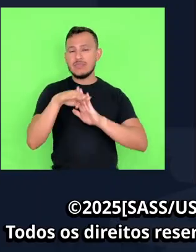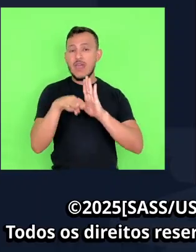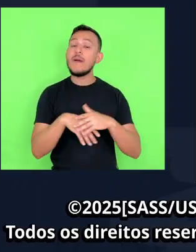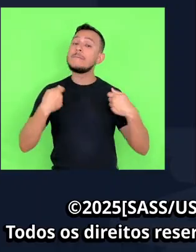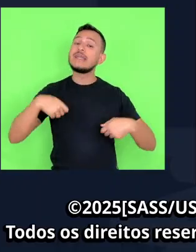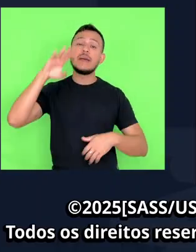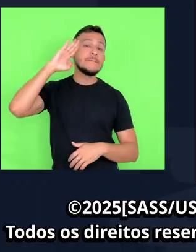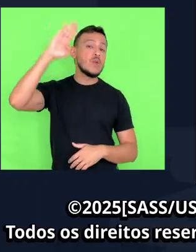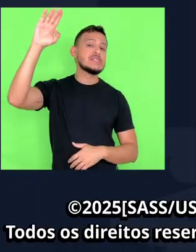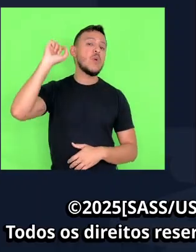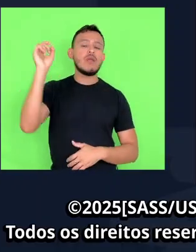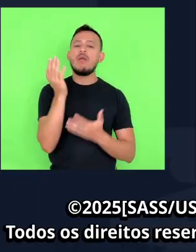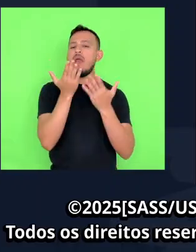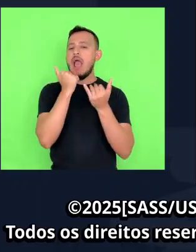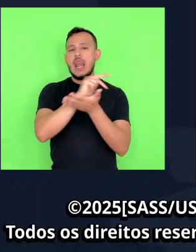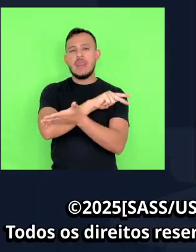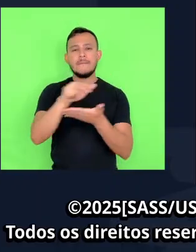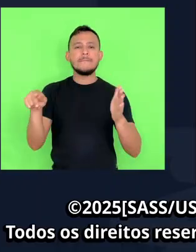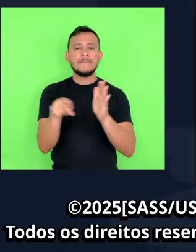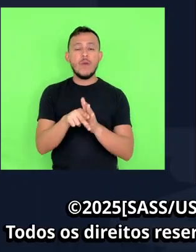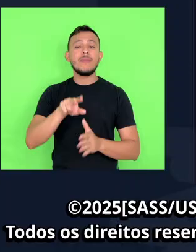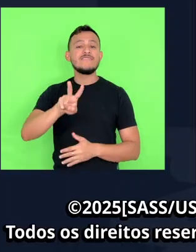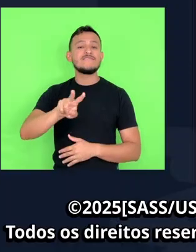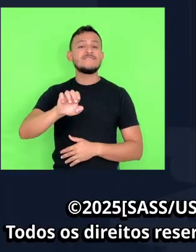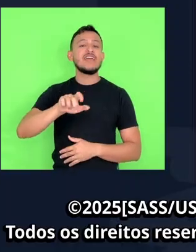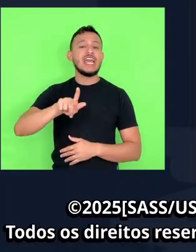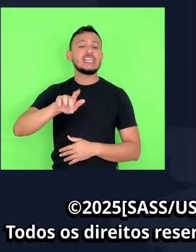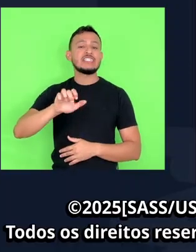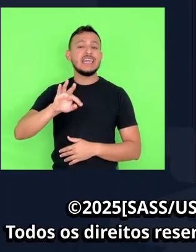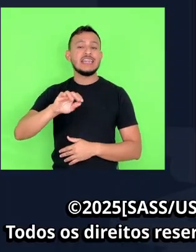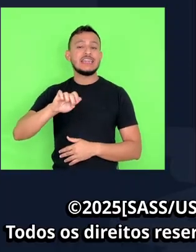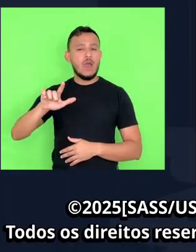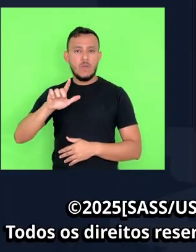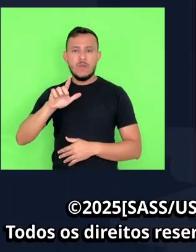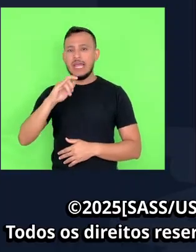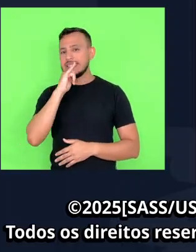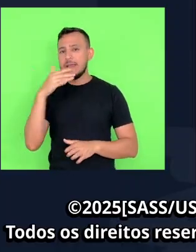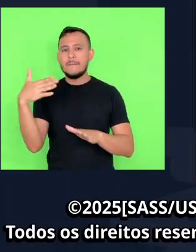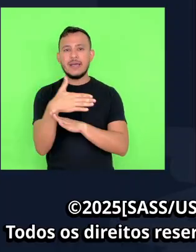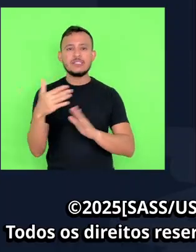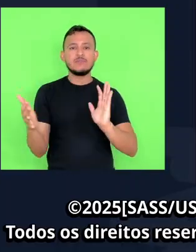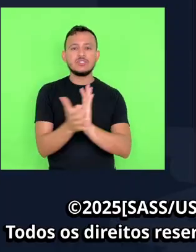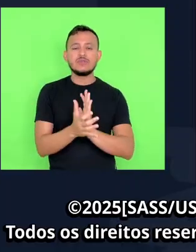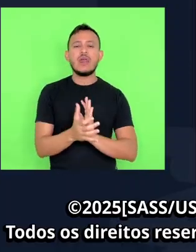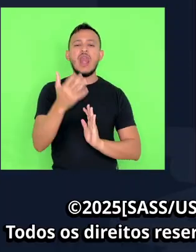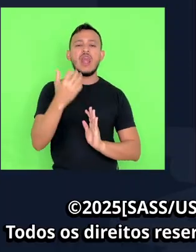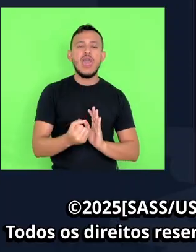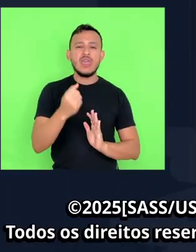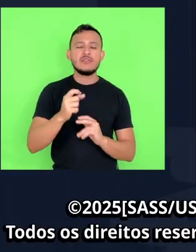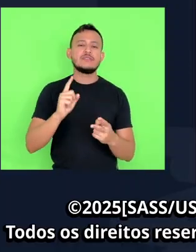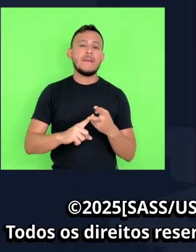que priorizar alimentos de origem vegetal. Então, participação de laticínios e